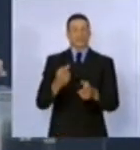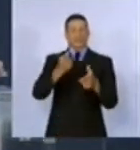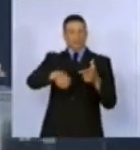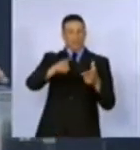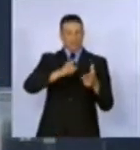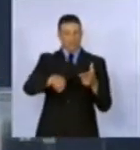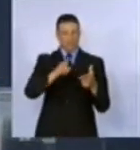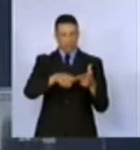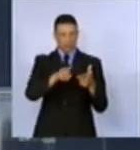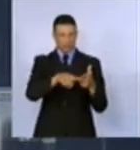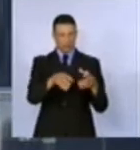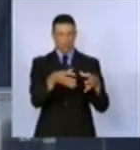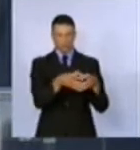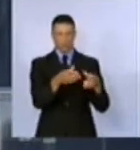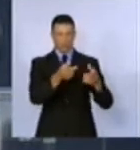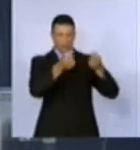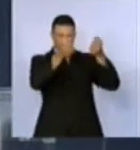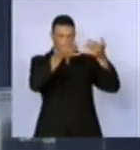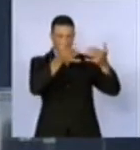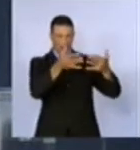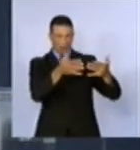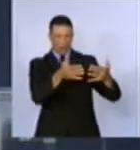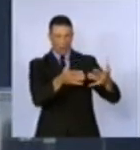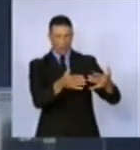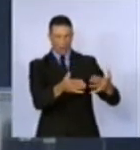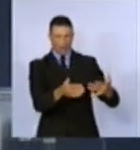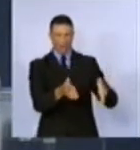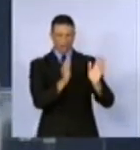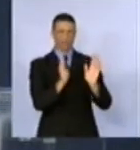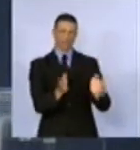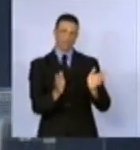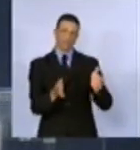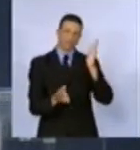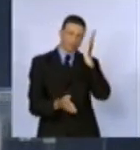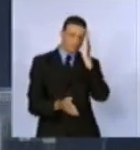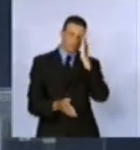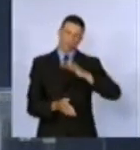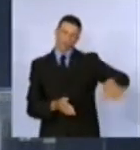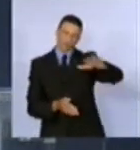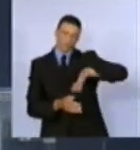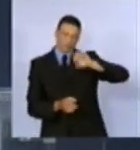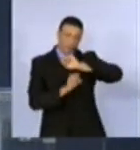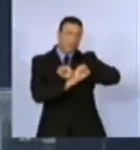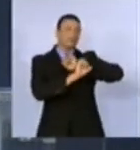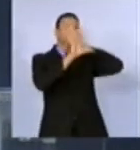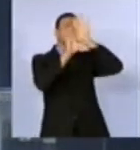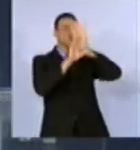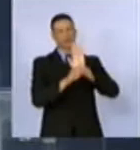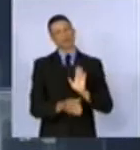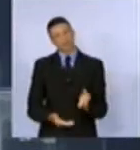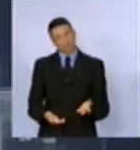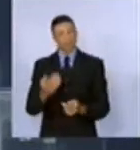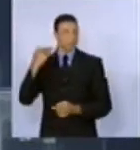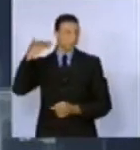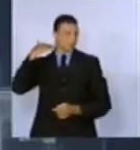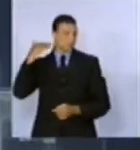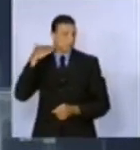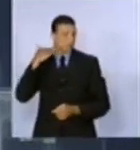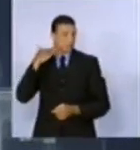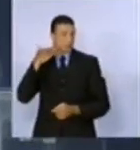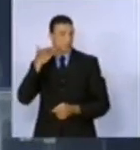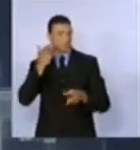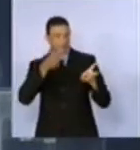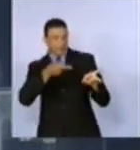que são diagnosticados já e conhecidos largamente o banco ele procura